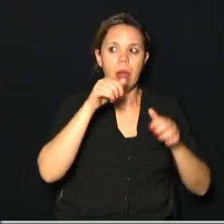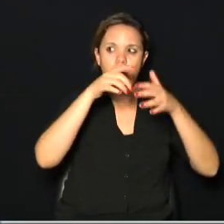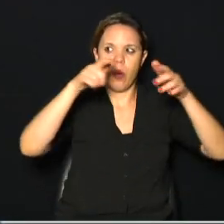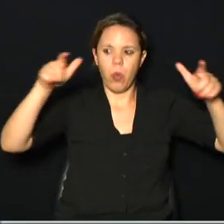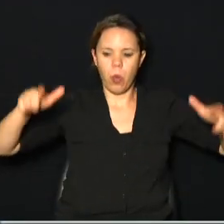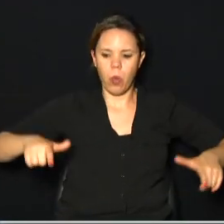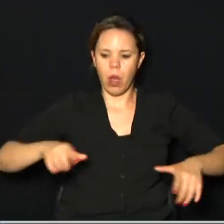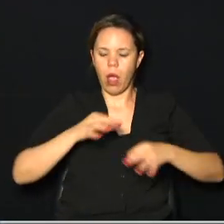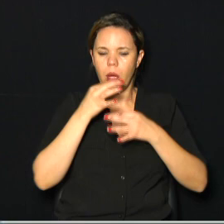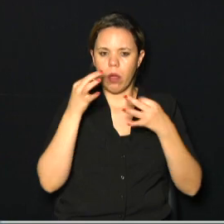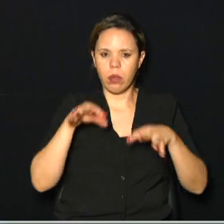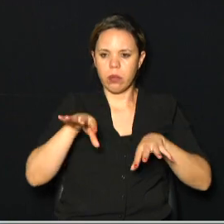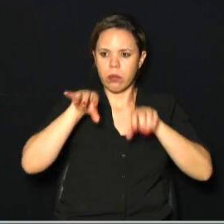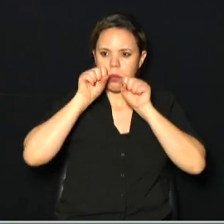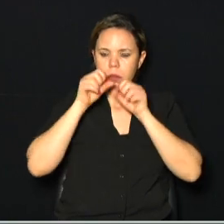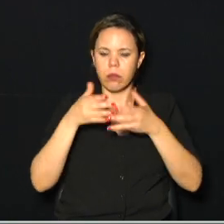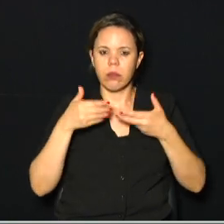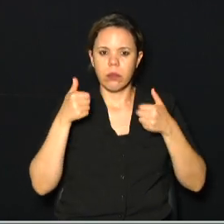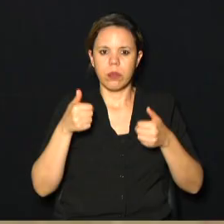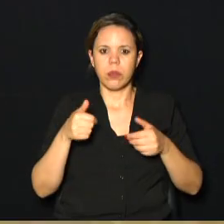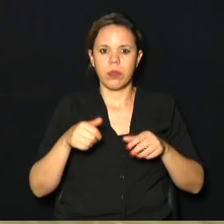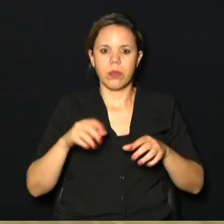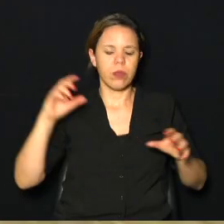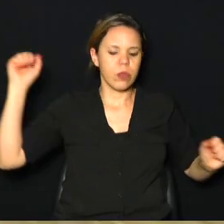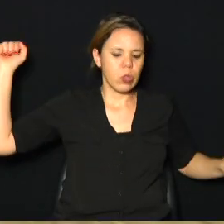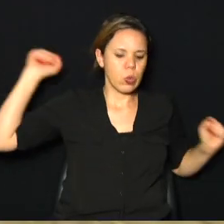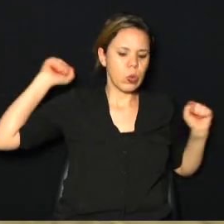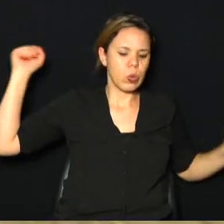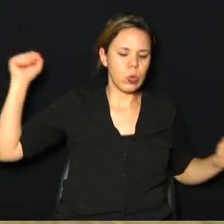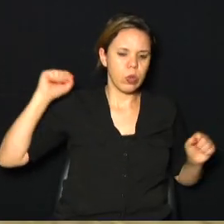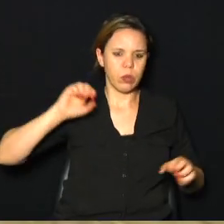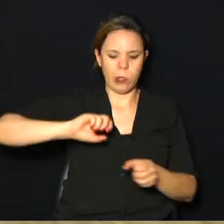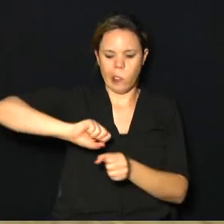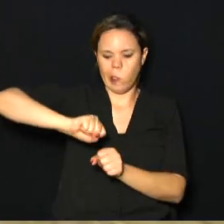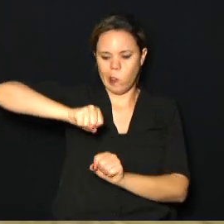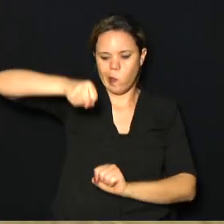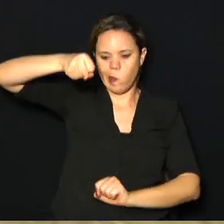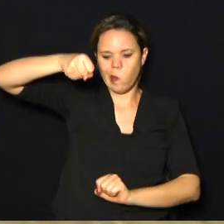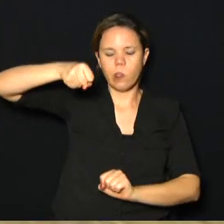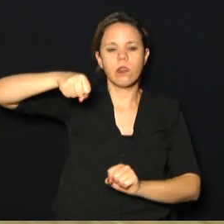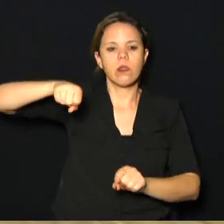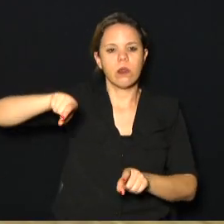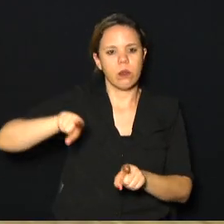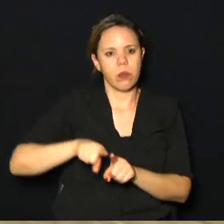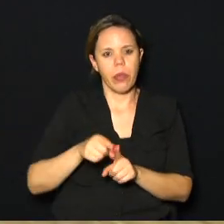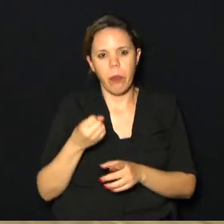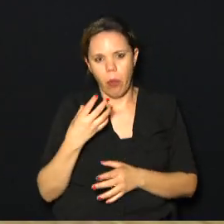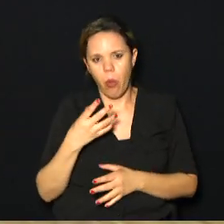daquele ambiente, né? E vale ou uma toalha bastante molhada também, encharcadinha, né?